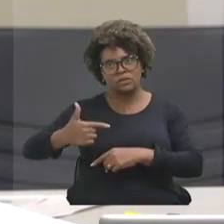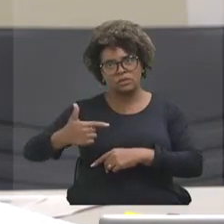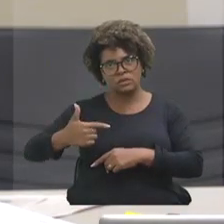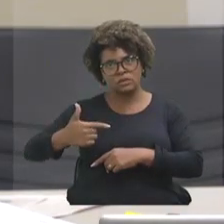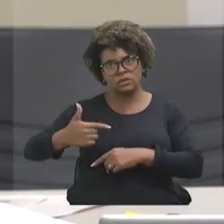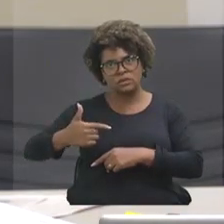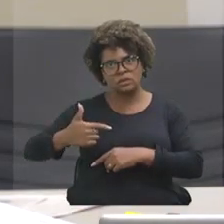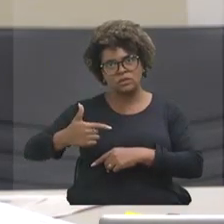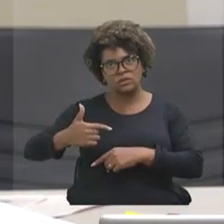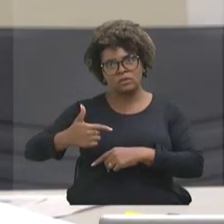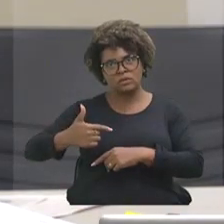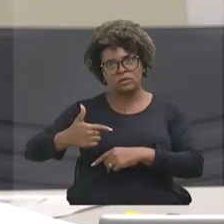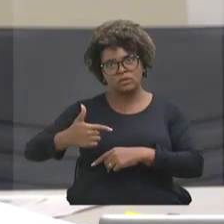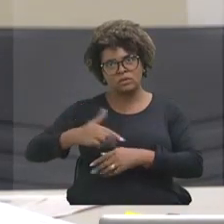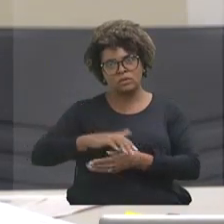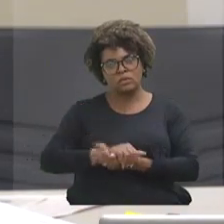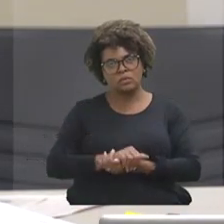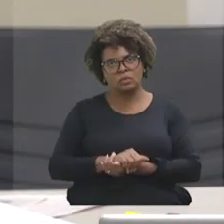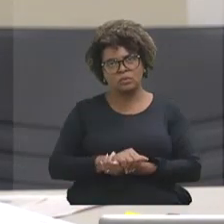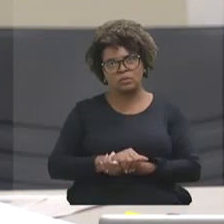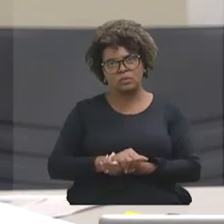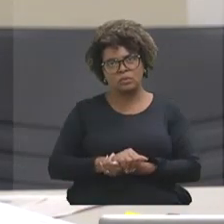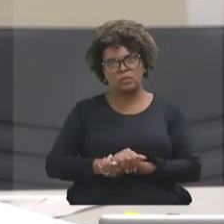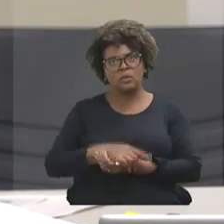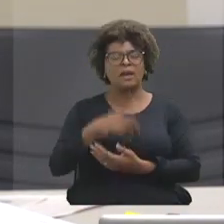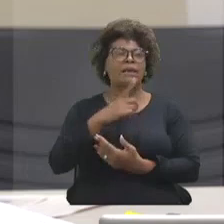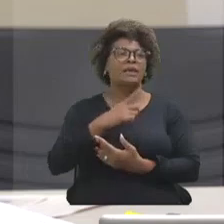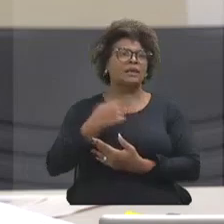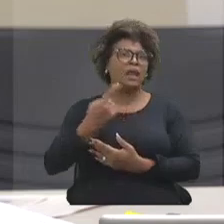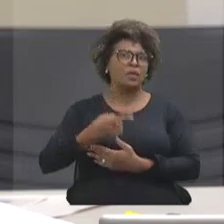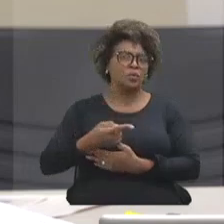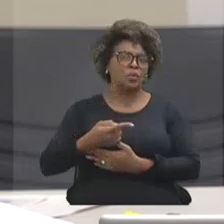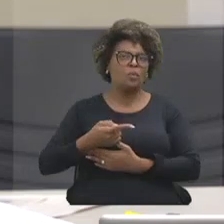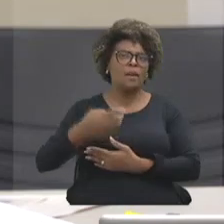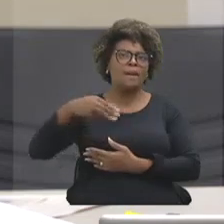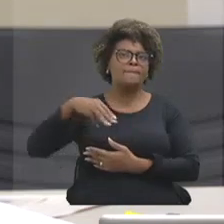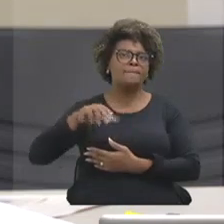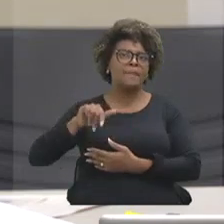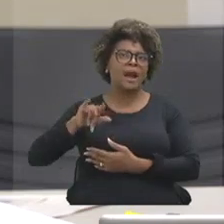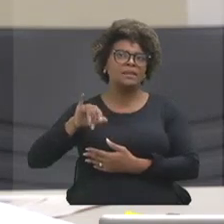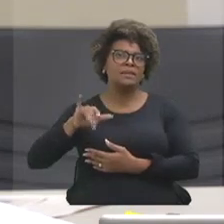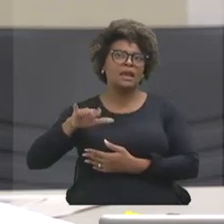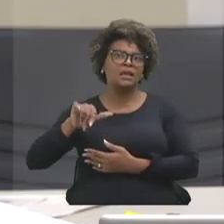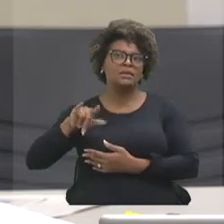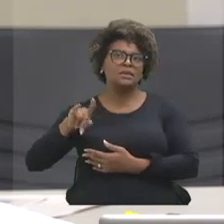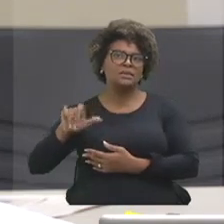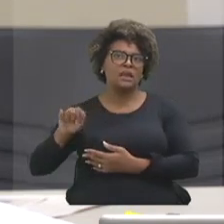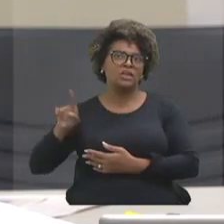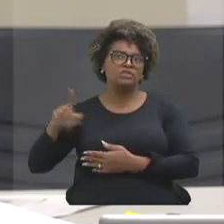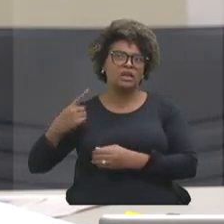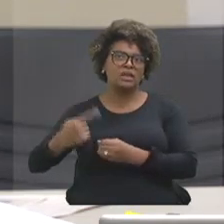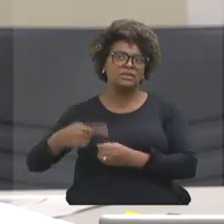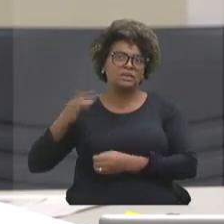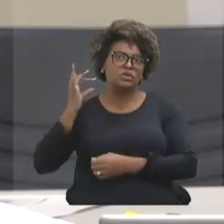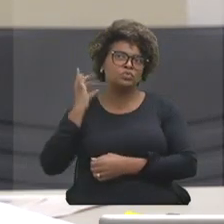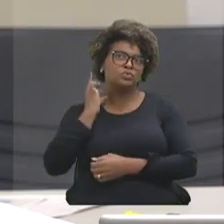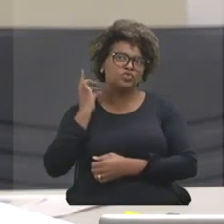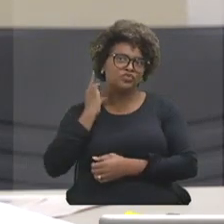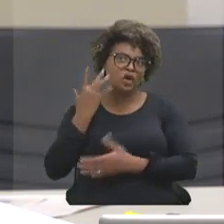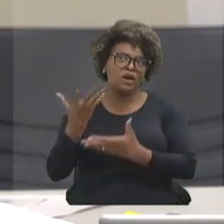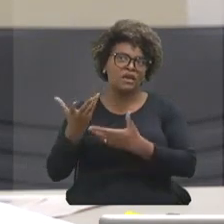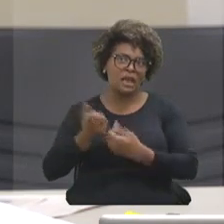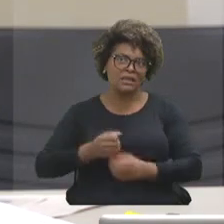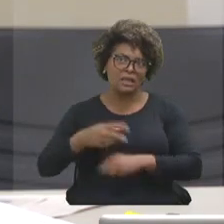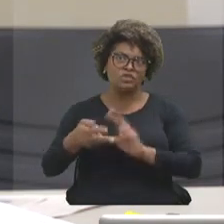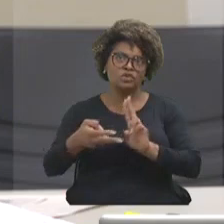que ele até tem uma maternidade de Juiz de Fora que atende ao SUS mas tem esse essa história com as oestes do Rio de Janeiro